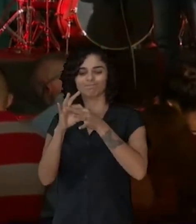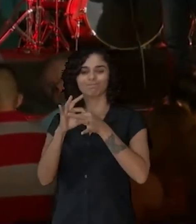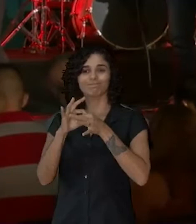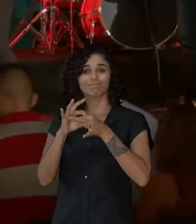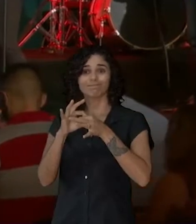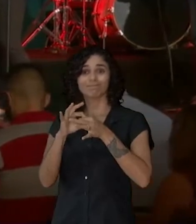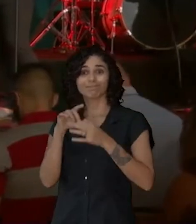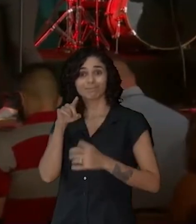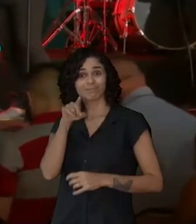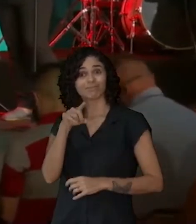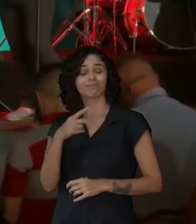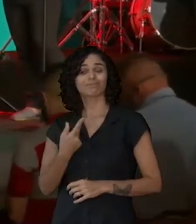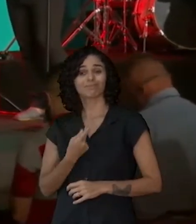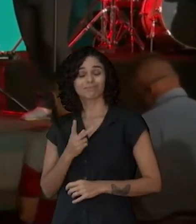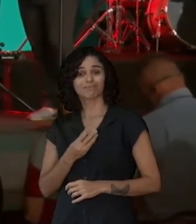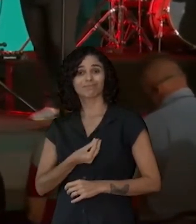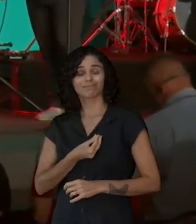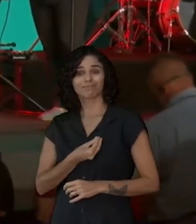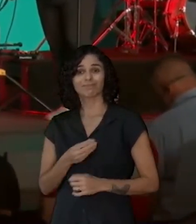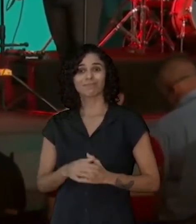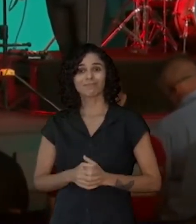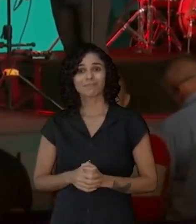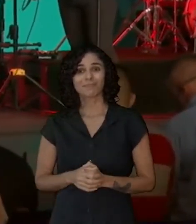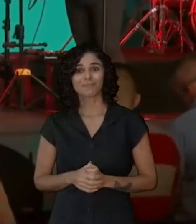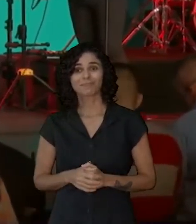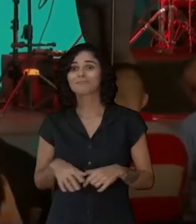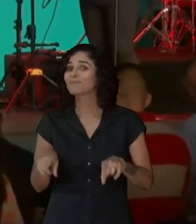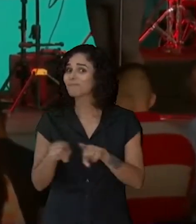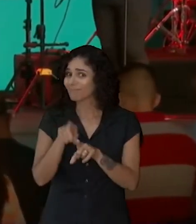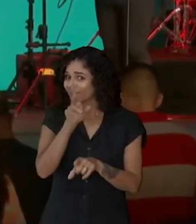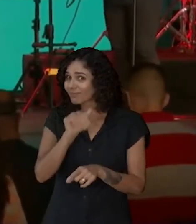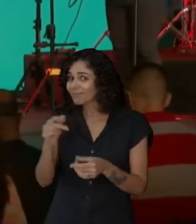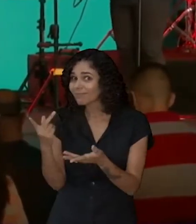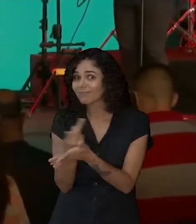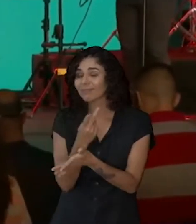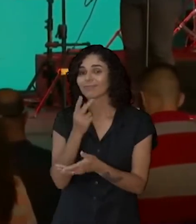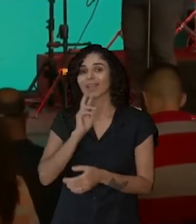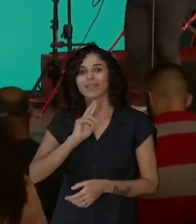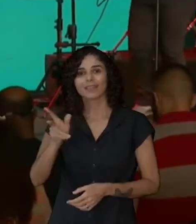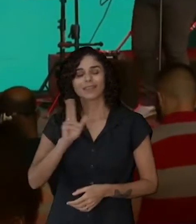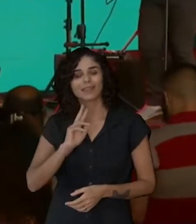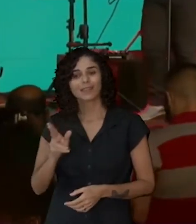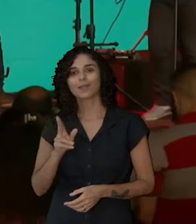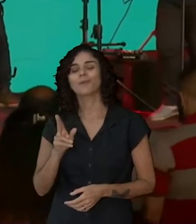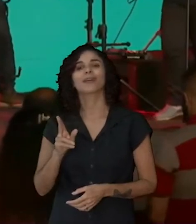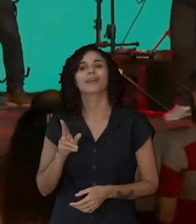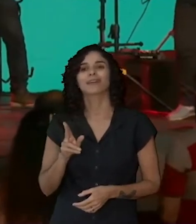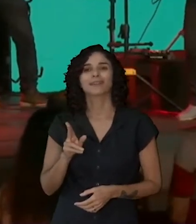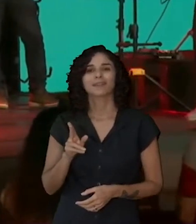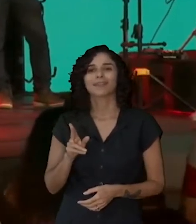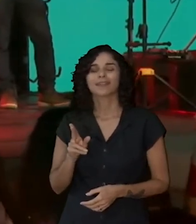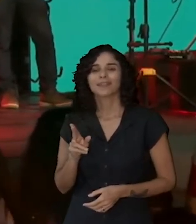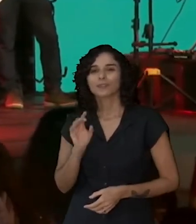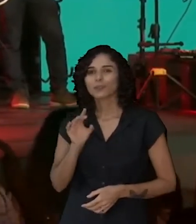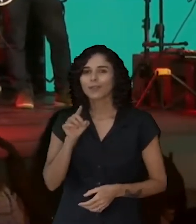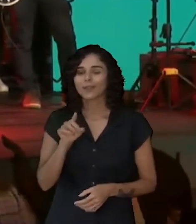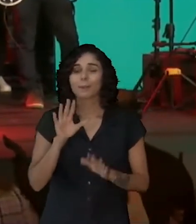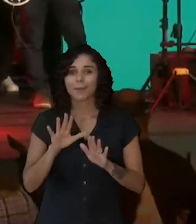E mais uma coisa vai acontecer. Isso não é exclusivo, mas essas coisas vão estar presentes na sua